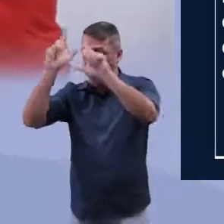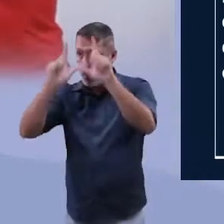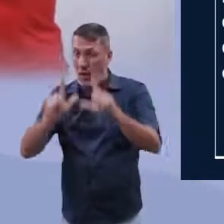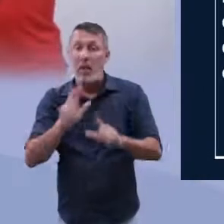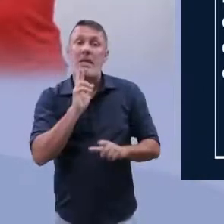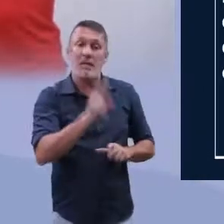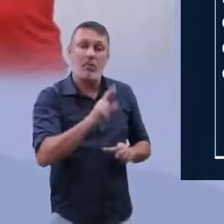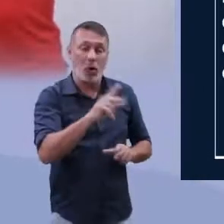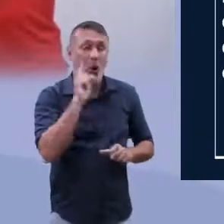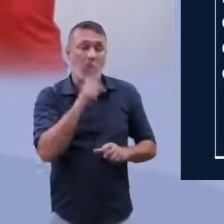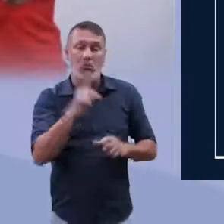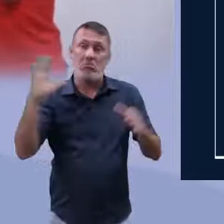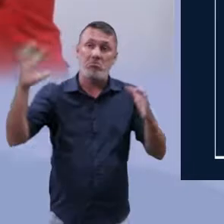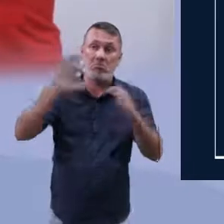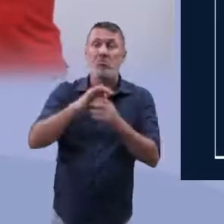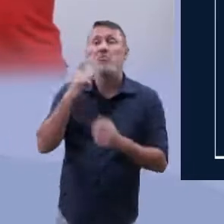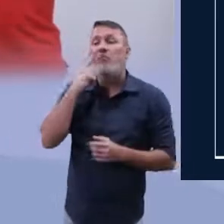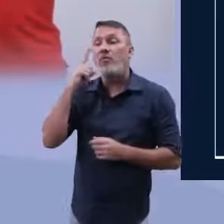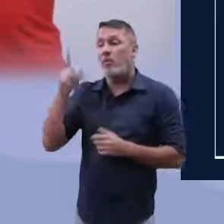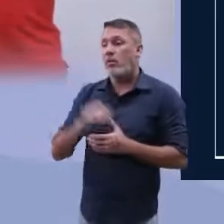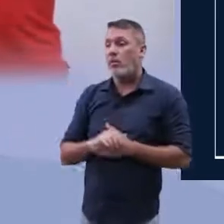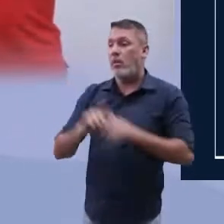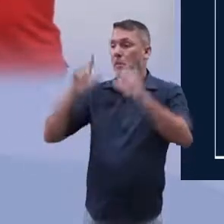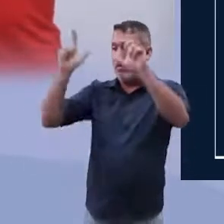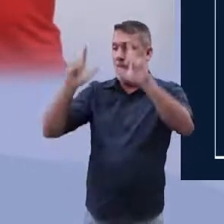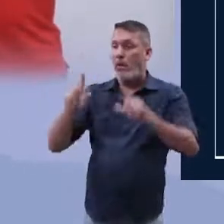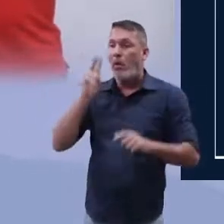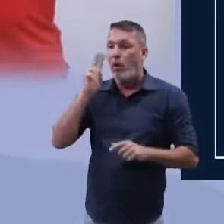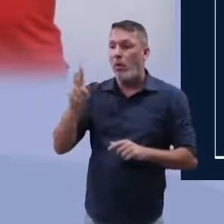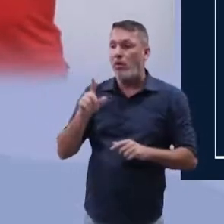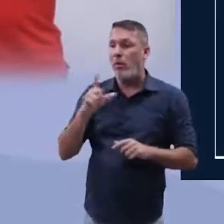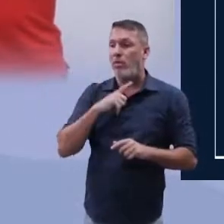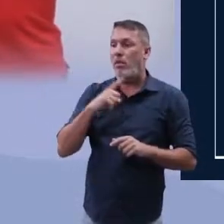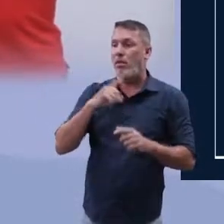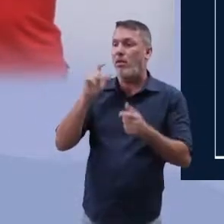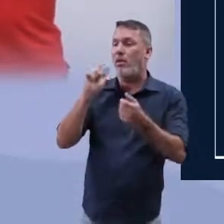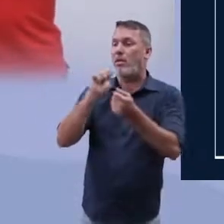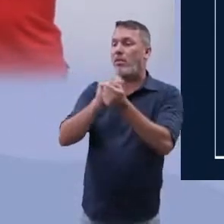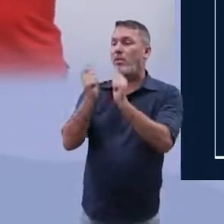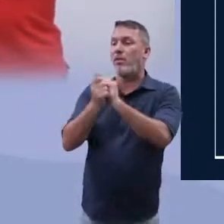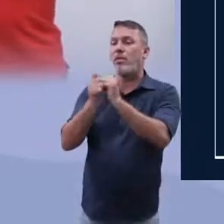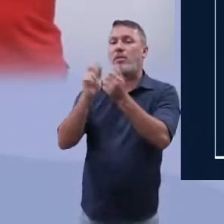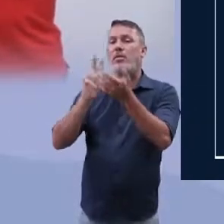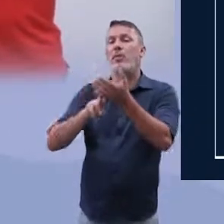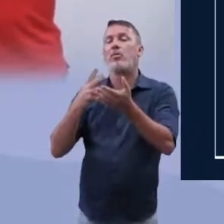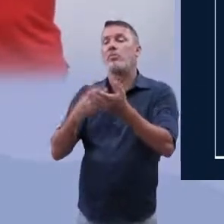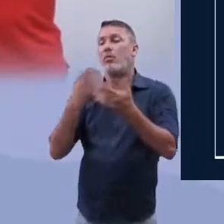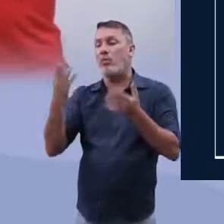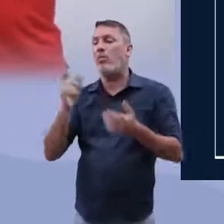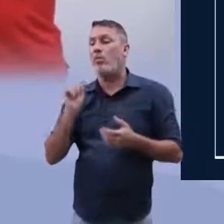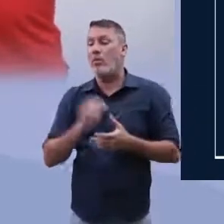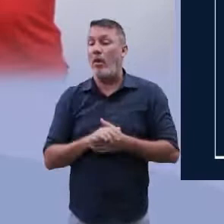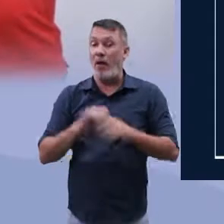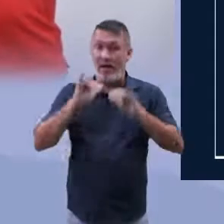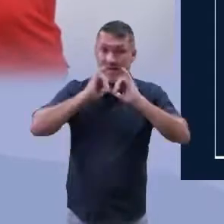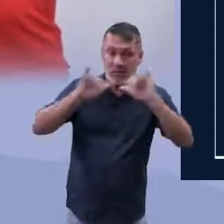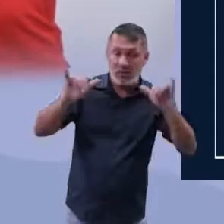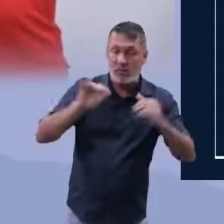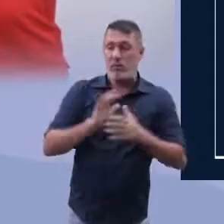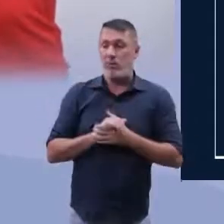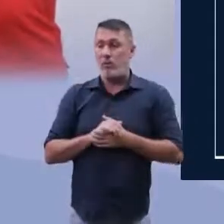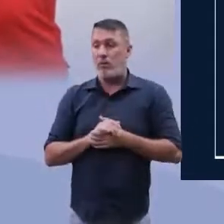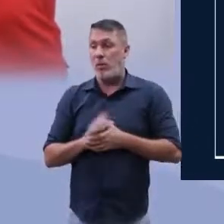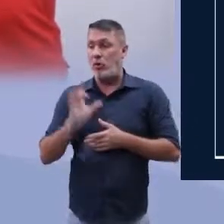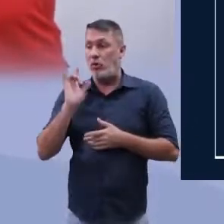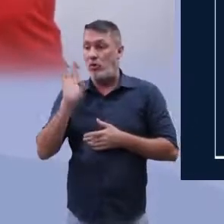antes de olhar as respostas. Vamos conferir a placa? Tá assim, warning, permit parking only. Então assim, ó,